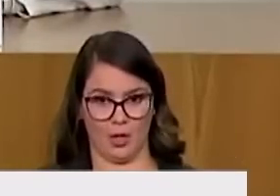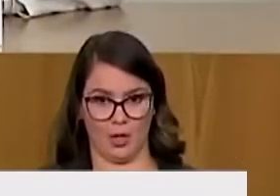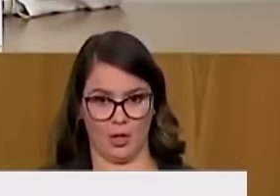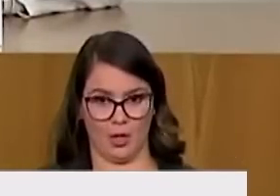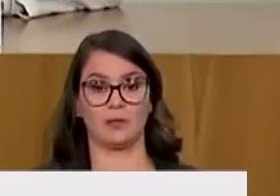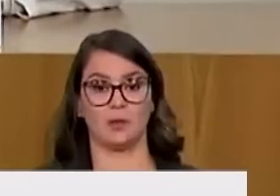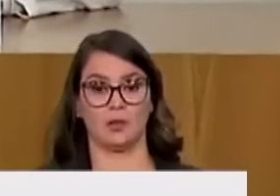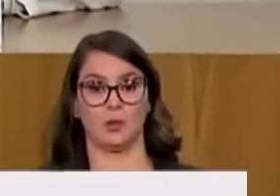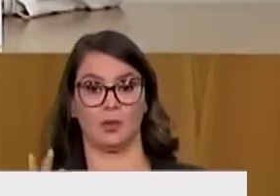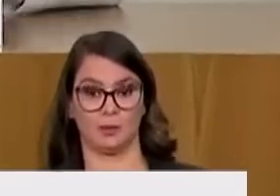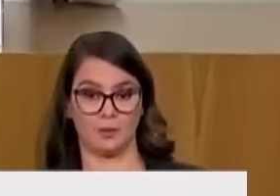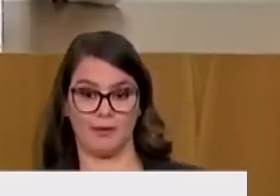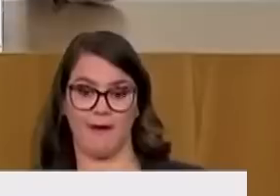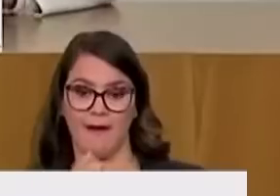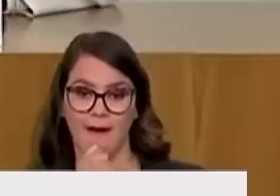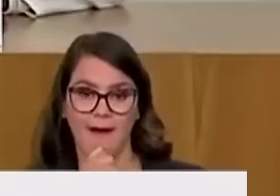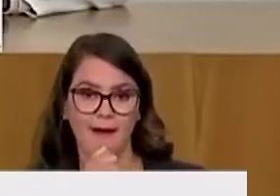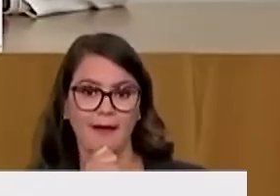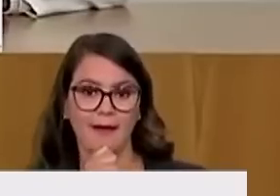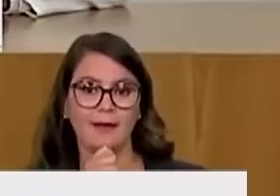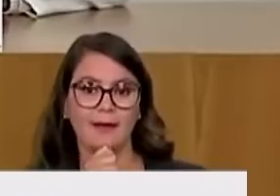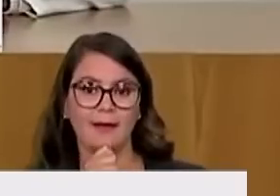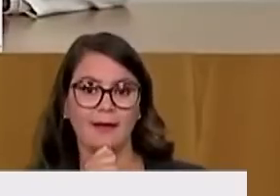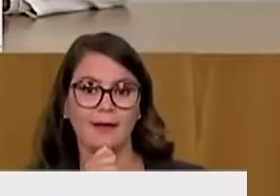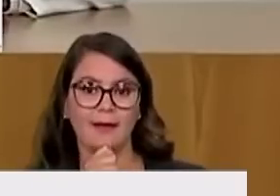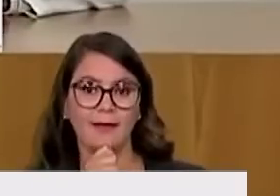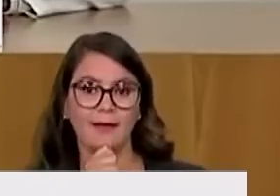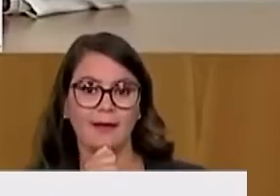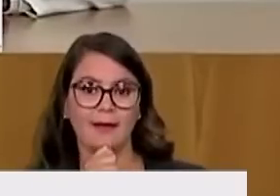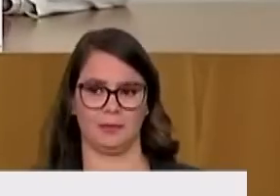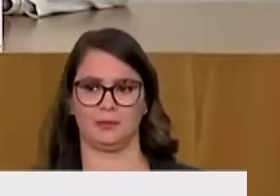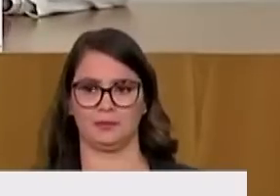ainda estejam úteis, ainda estejam em vida útil.